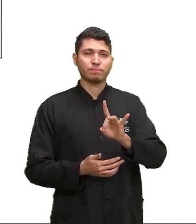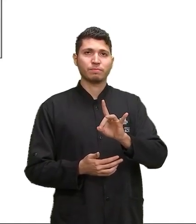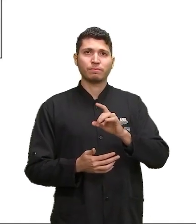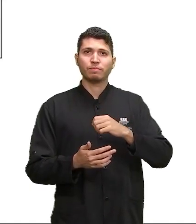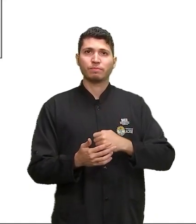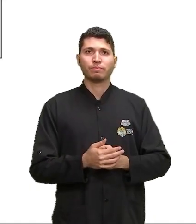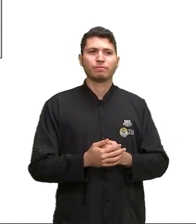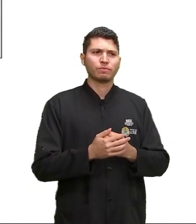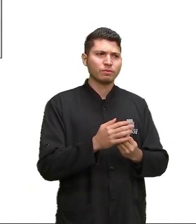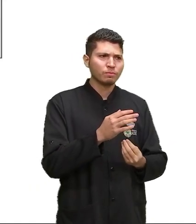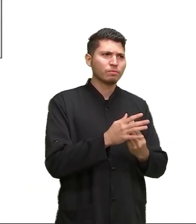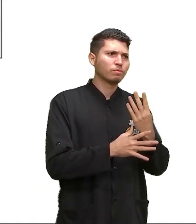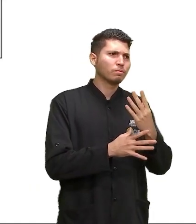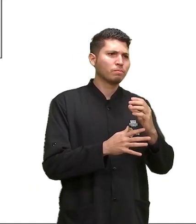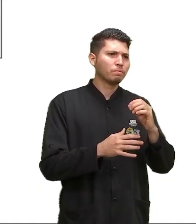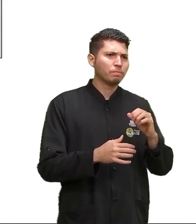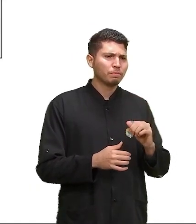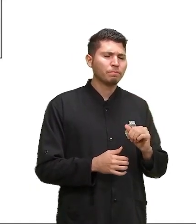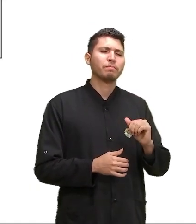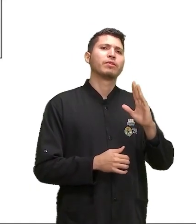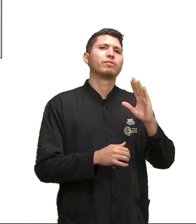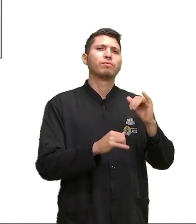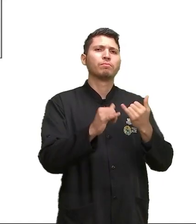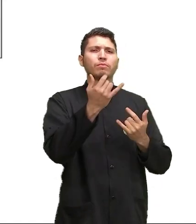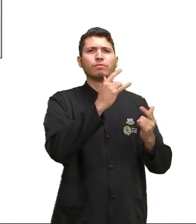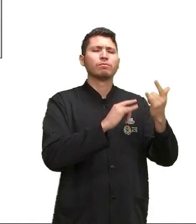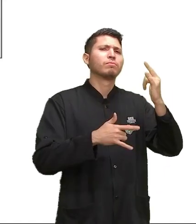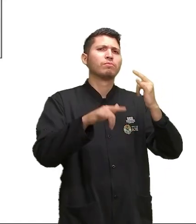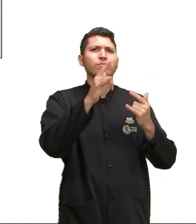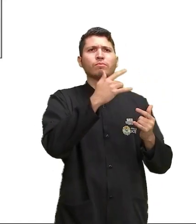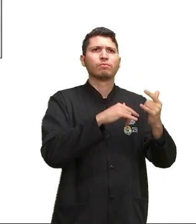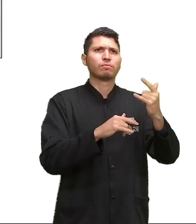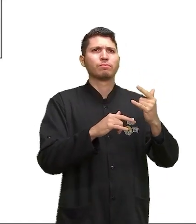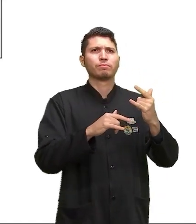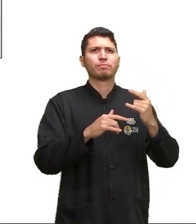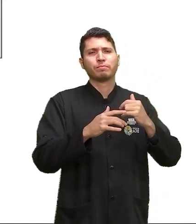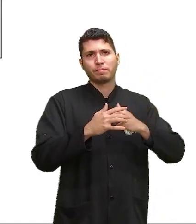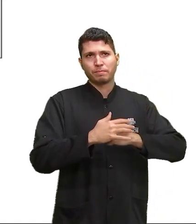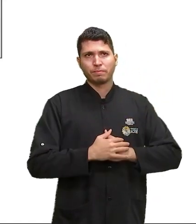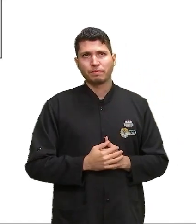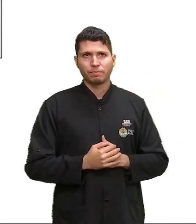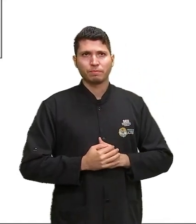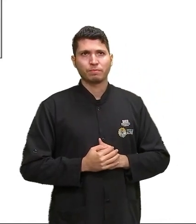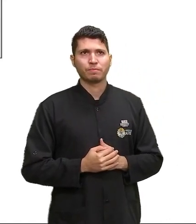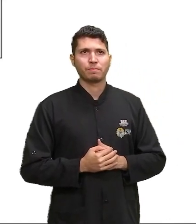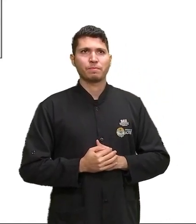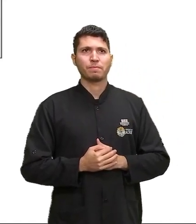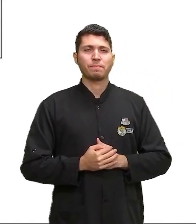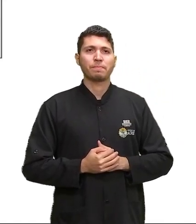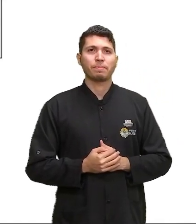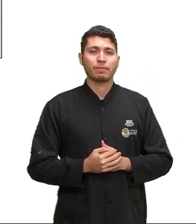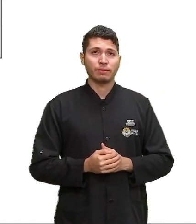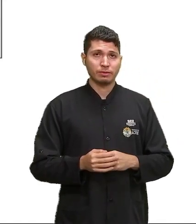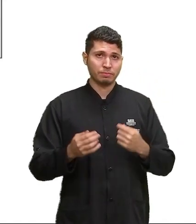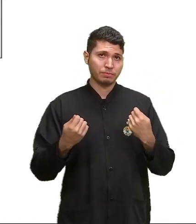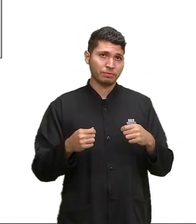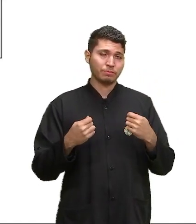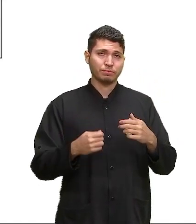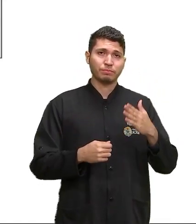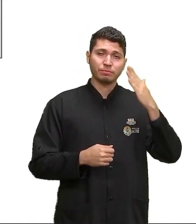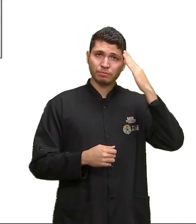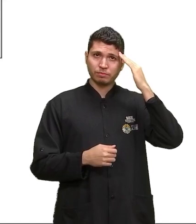produza maior brilho? Olha que legal! Quando a gente vai trabalhar esse tipo de questão, a gente tem que